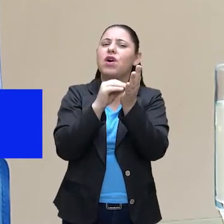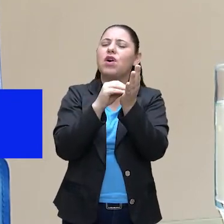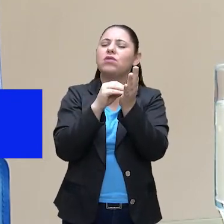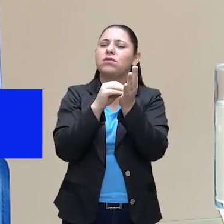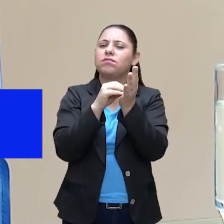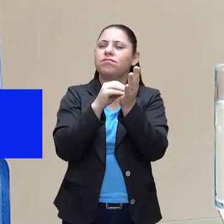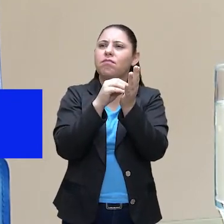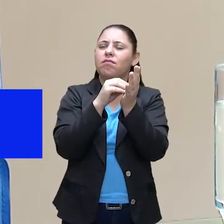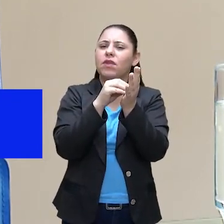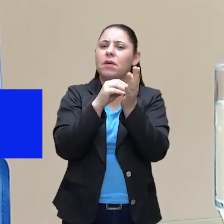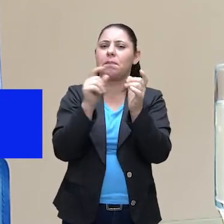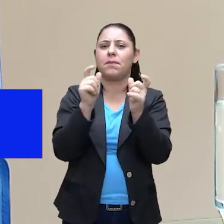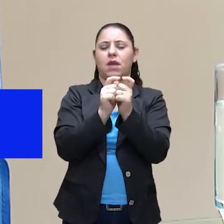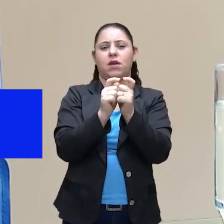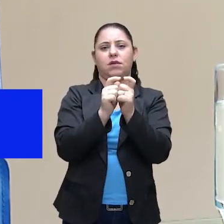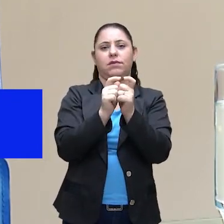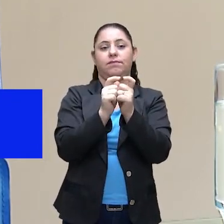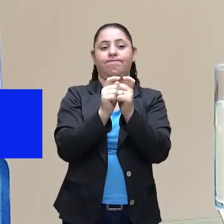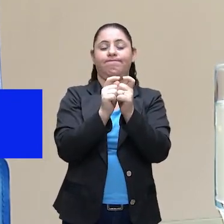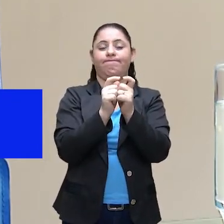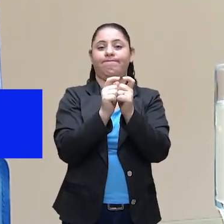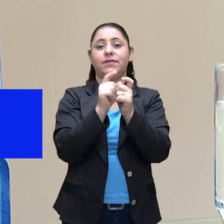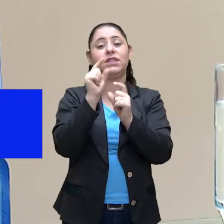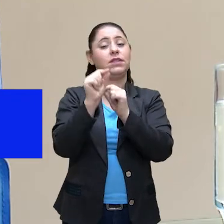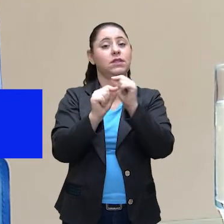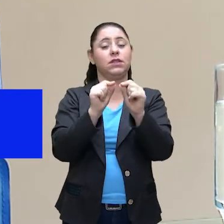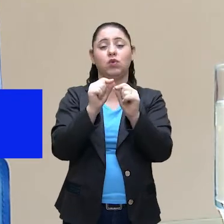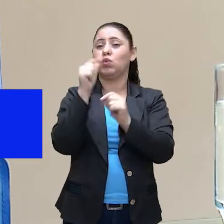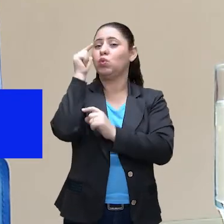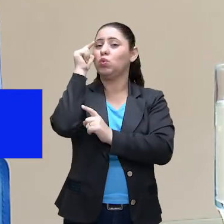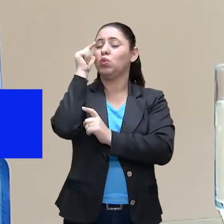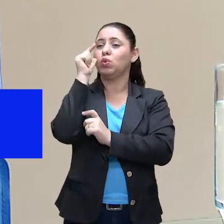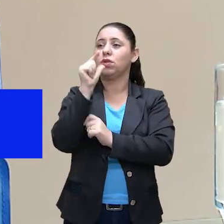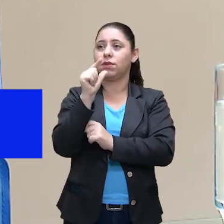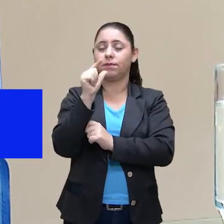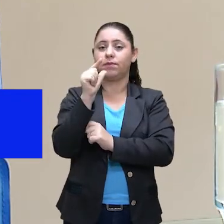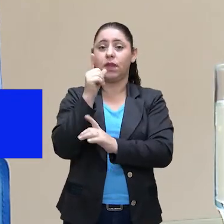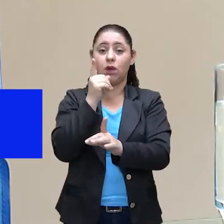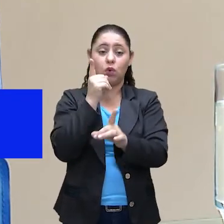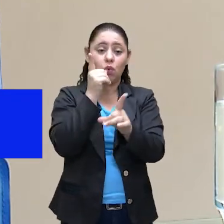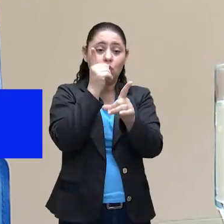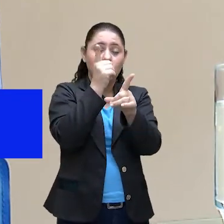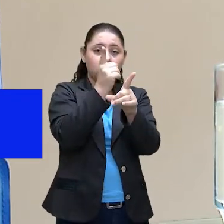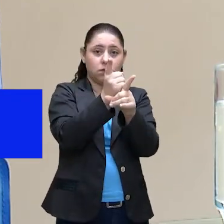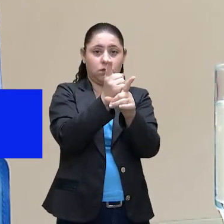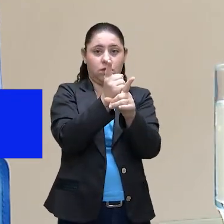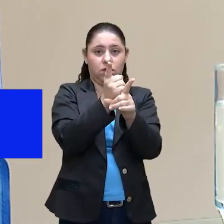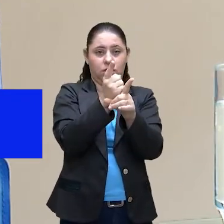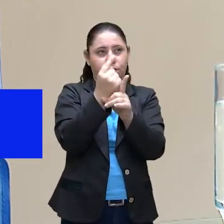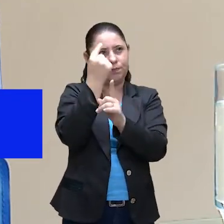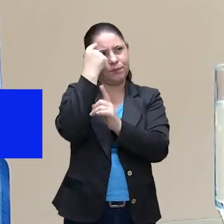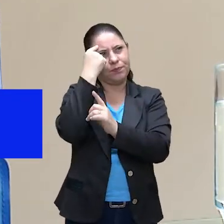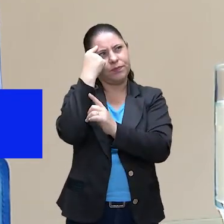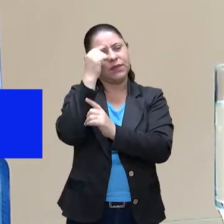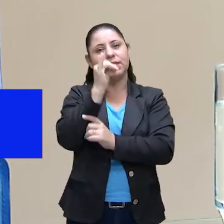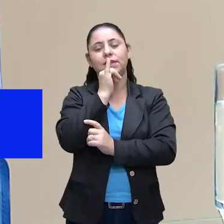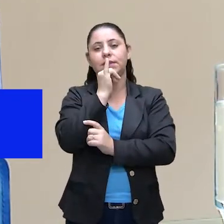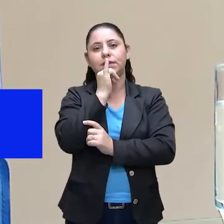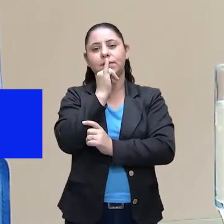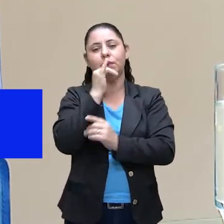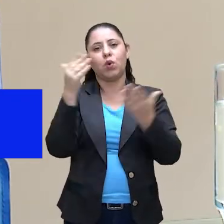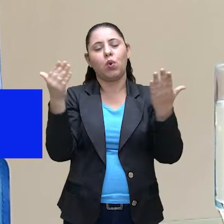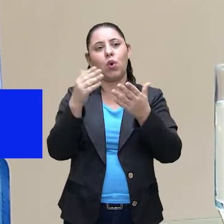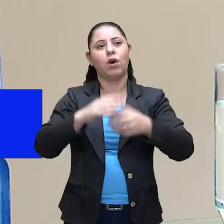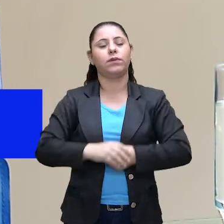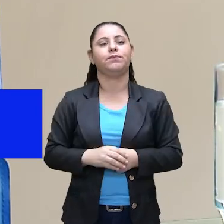déficit pequeno, que ele, em vez de conseguir achar aquele pensamento, por exemplo, eu